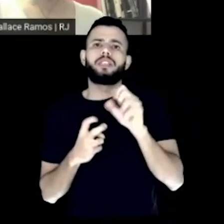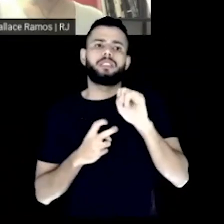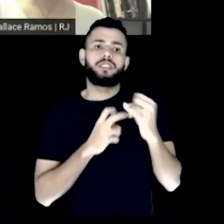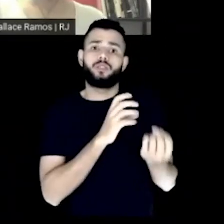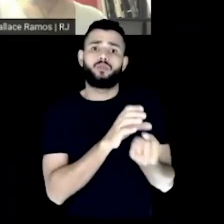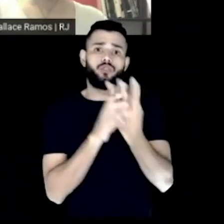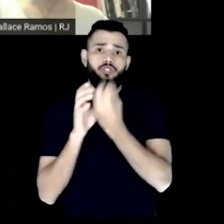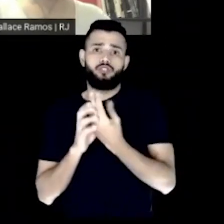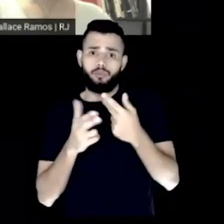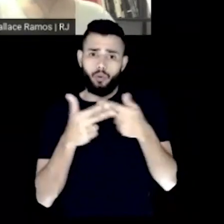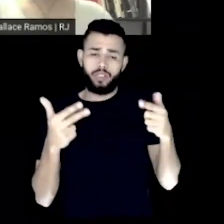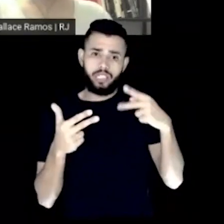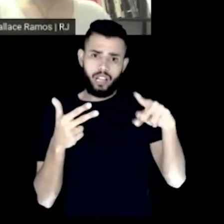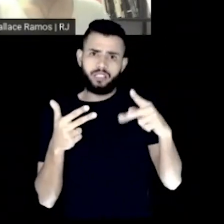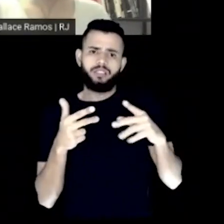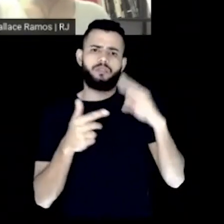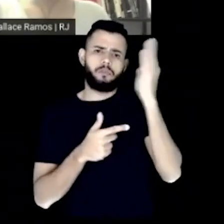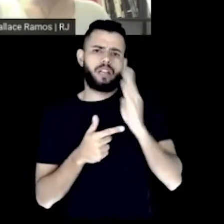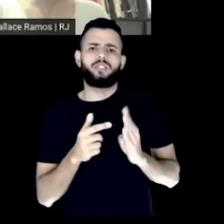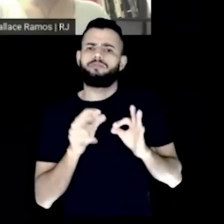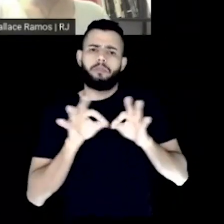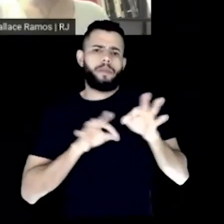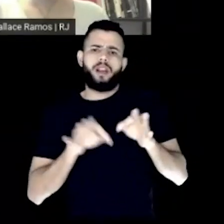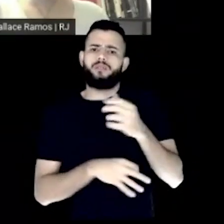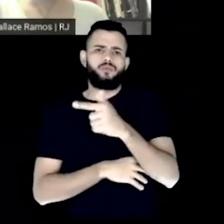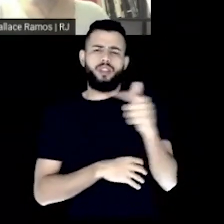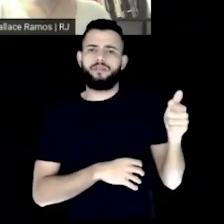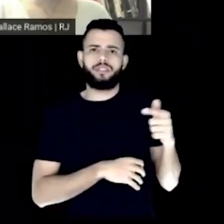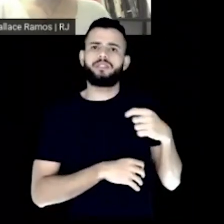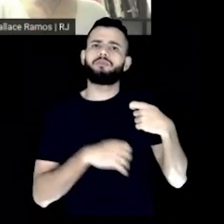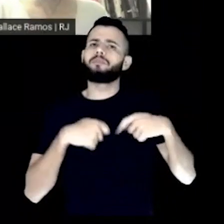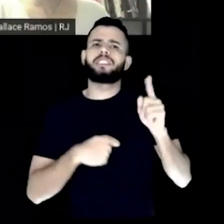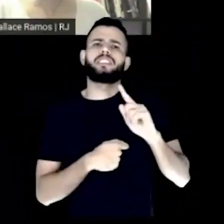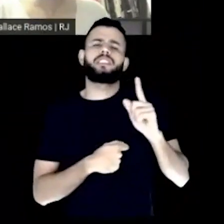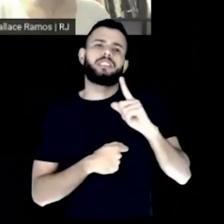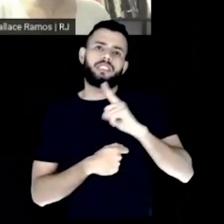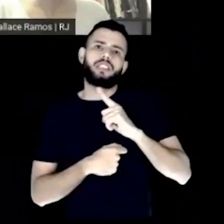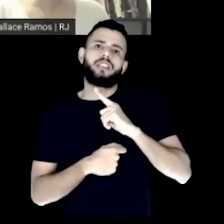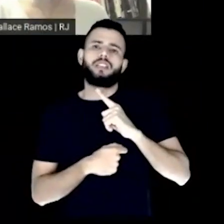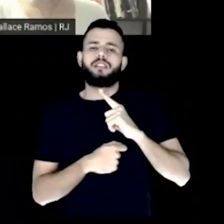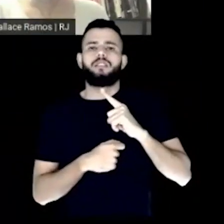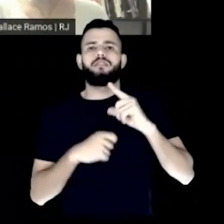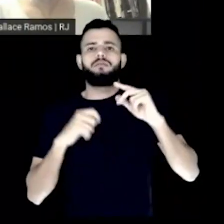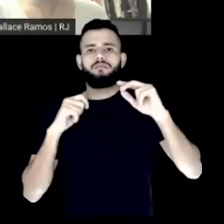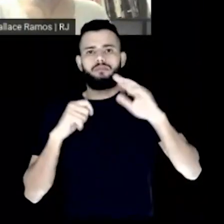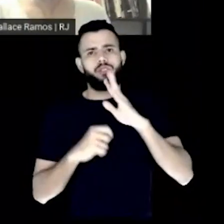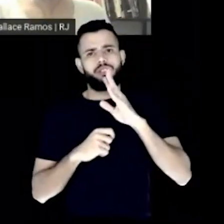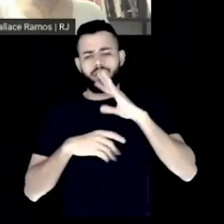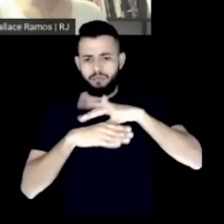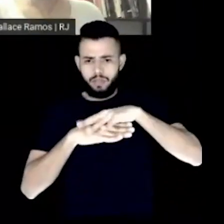que se surgisse uma coisa dessas, o Brasil não estava muito preparado. A gente não precisa ser um grande especialista em epidemias,